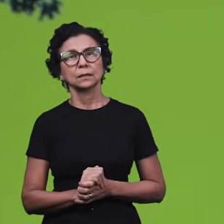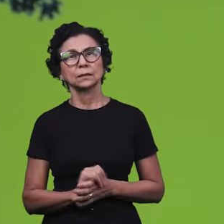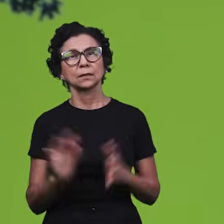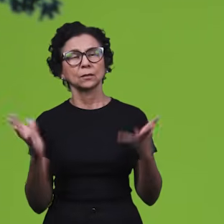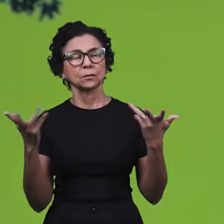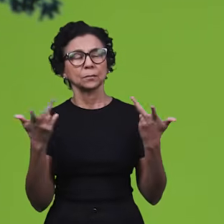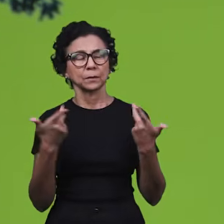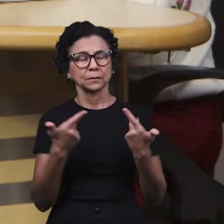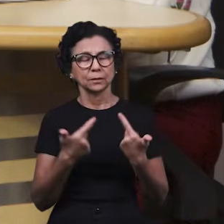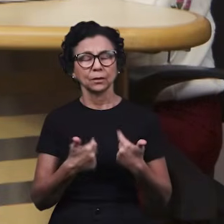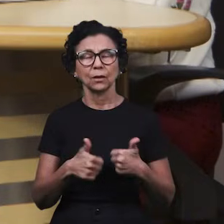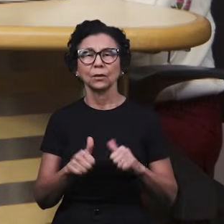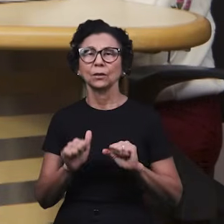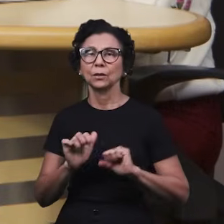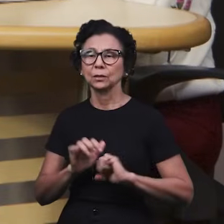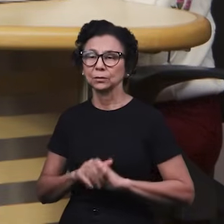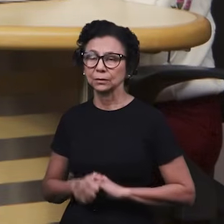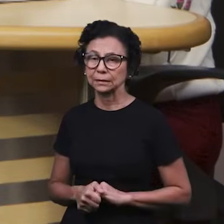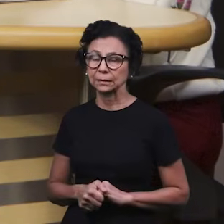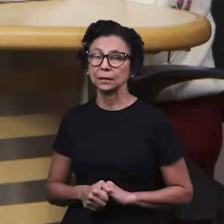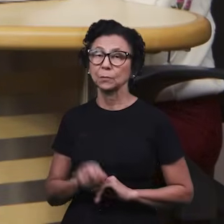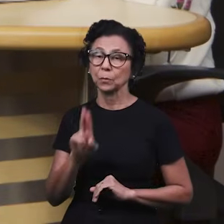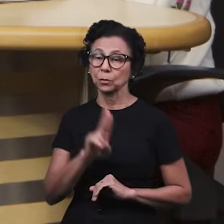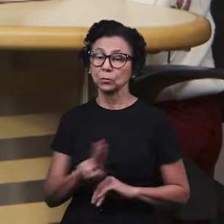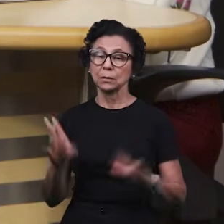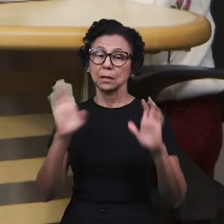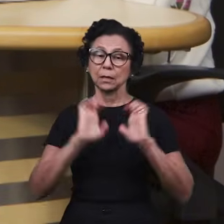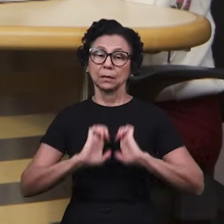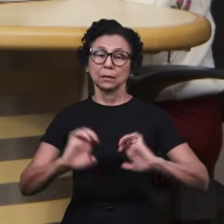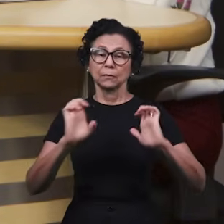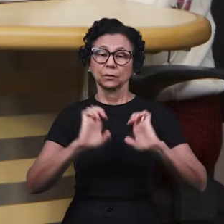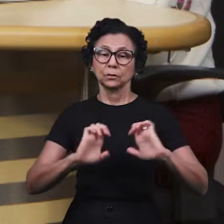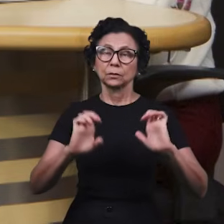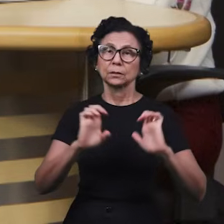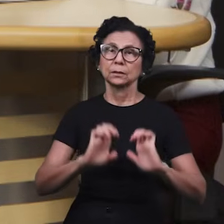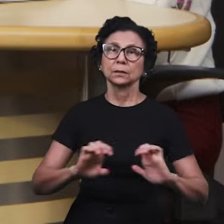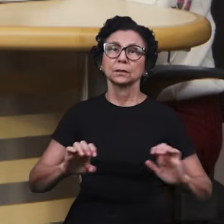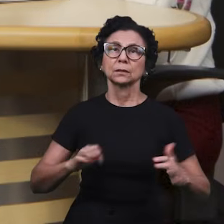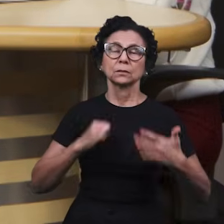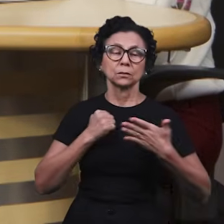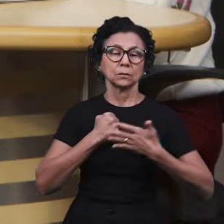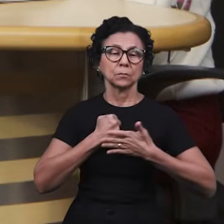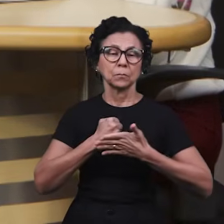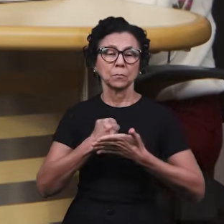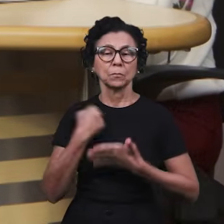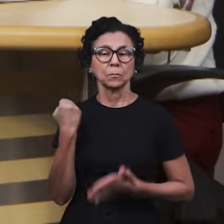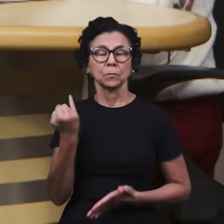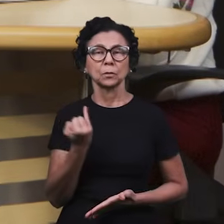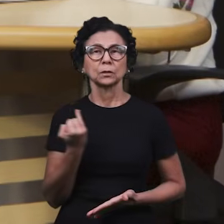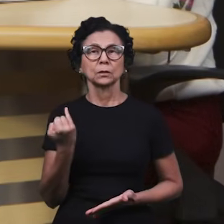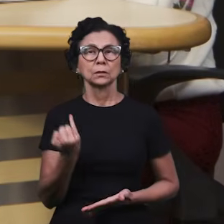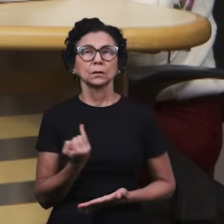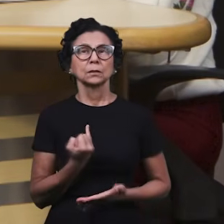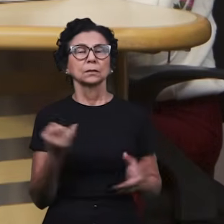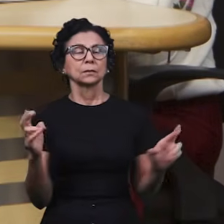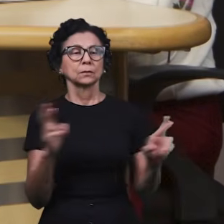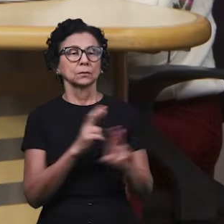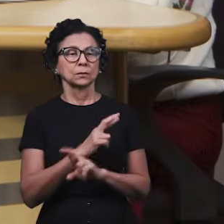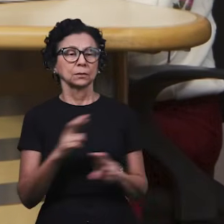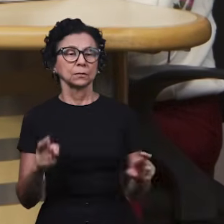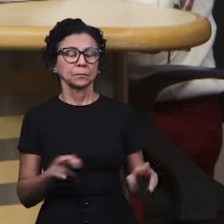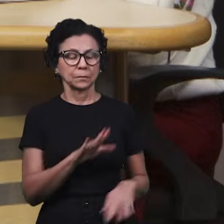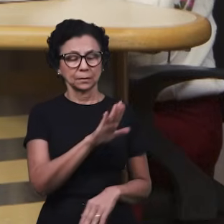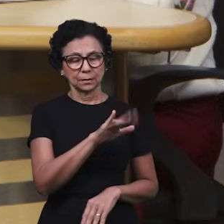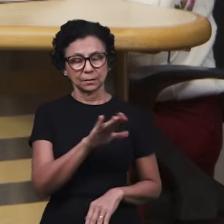embelezam as nossas evangelizações e também trazem um material concreto como apoio importante para o relacionamento